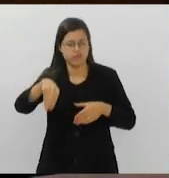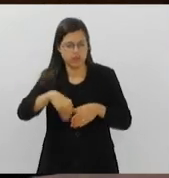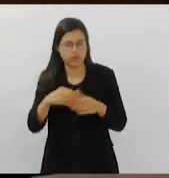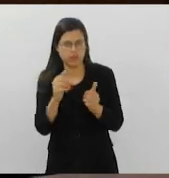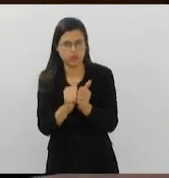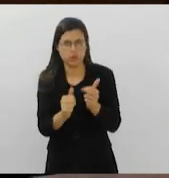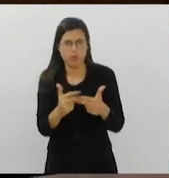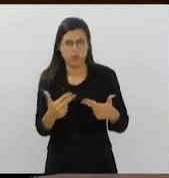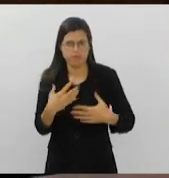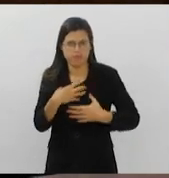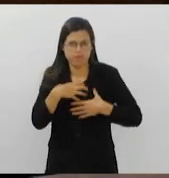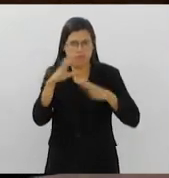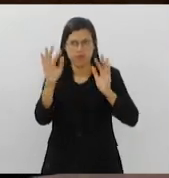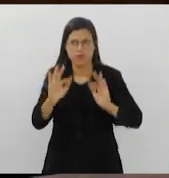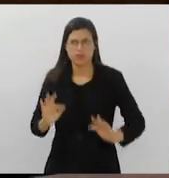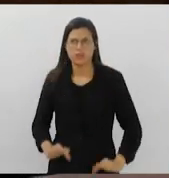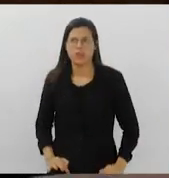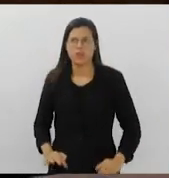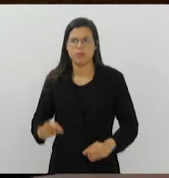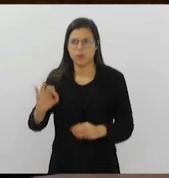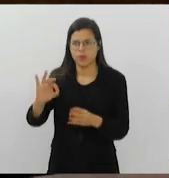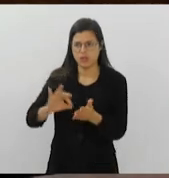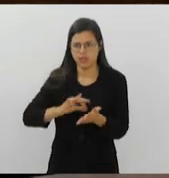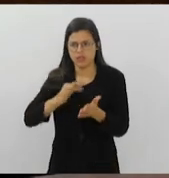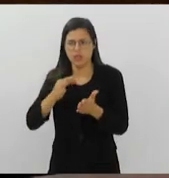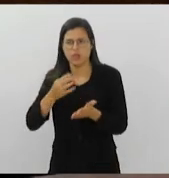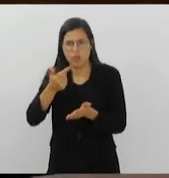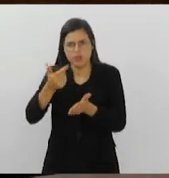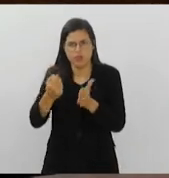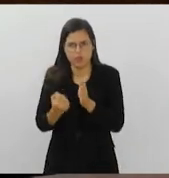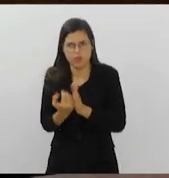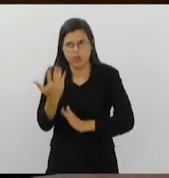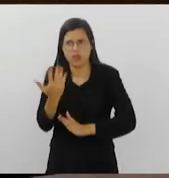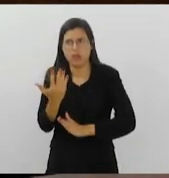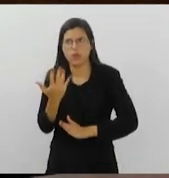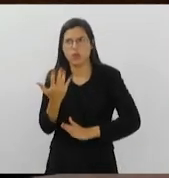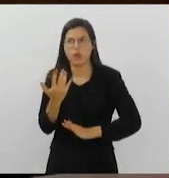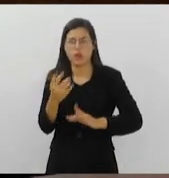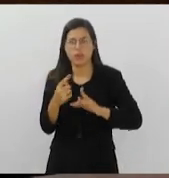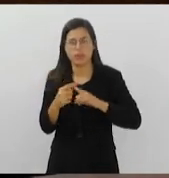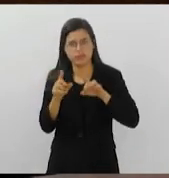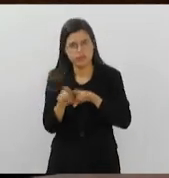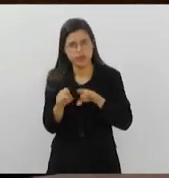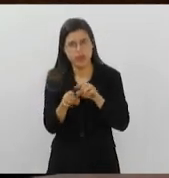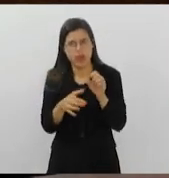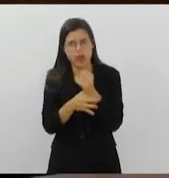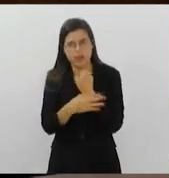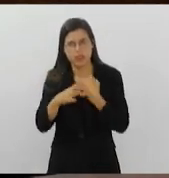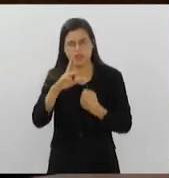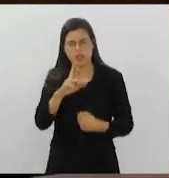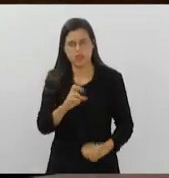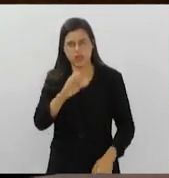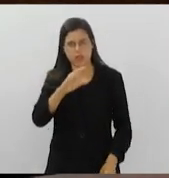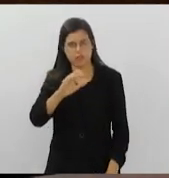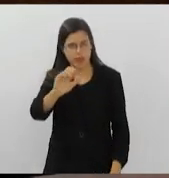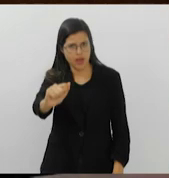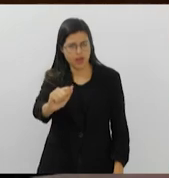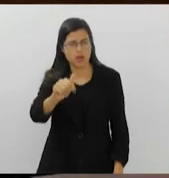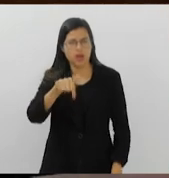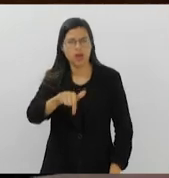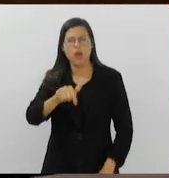ter não só assinado como coautora, mas também garantir que Rebeca Andrade